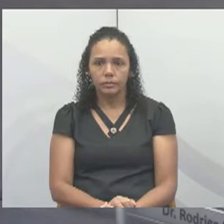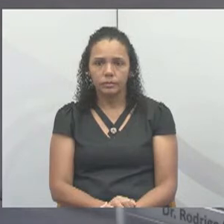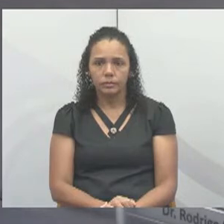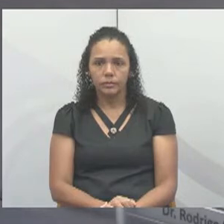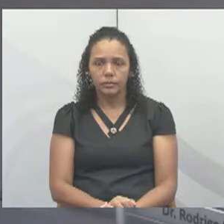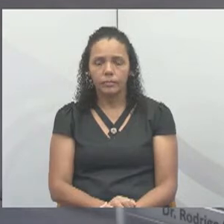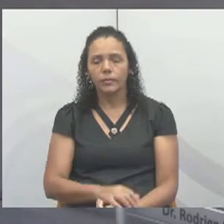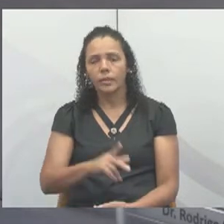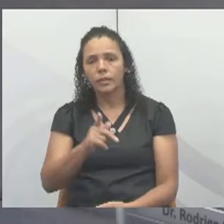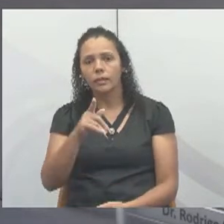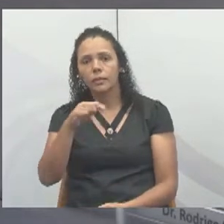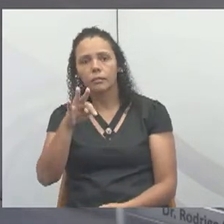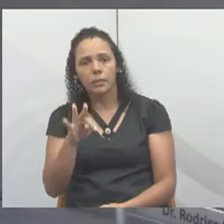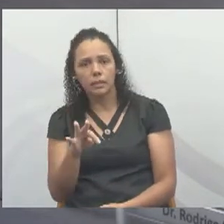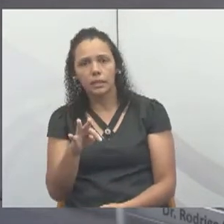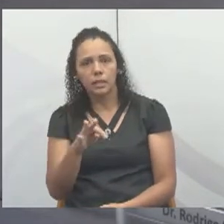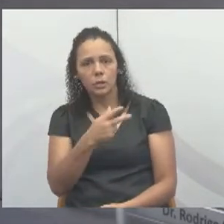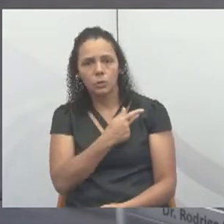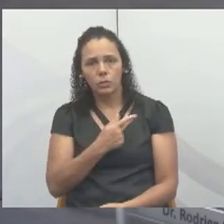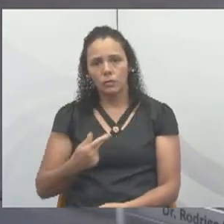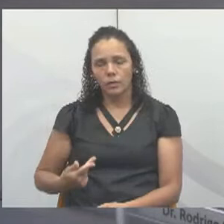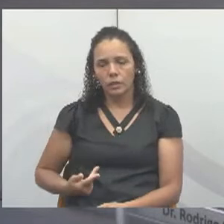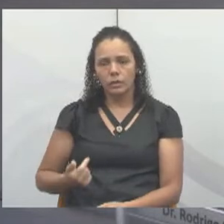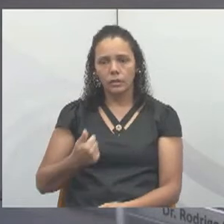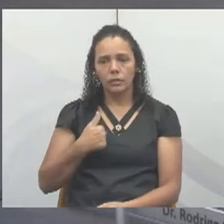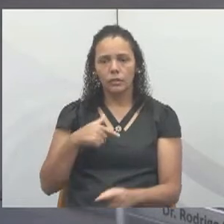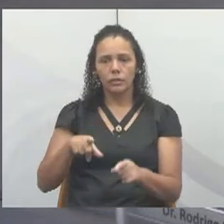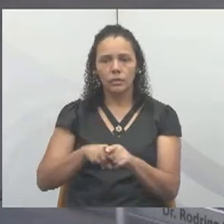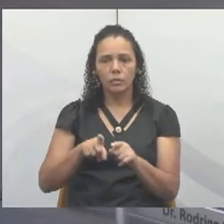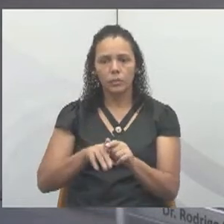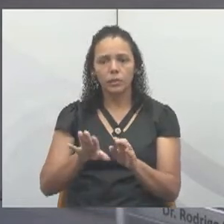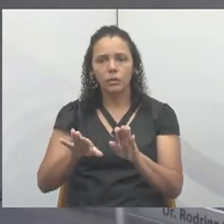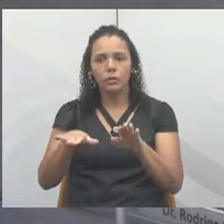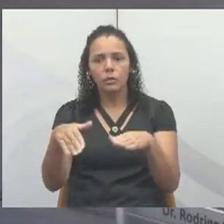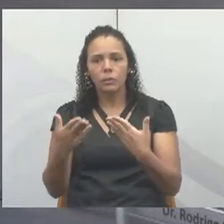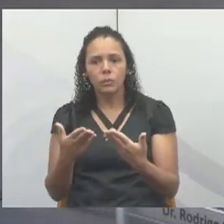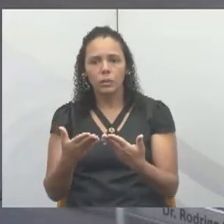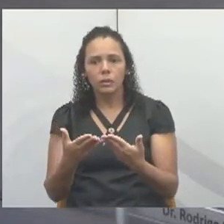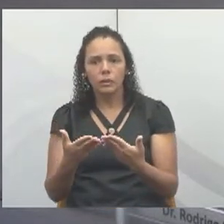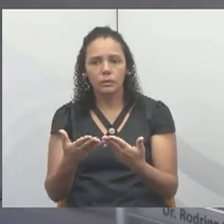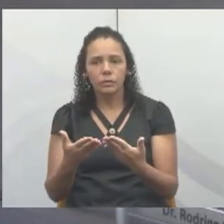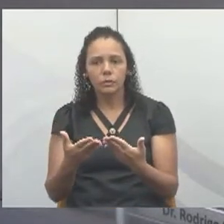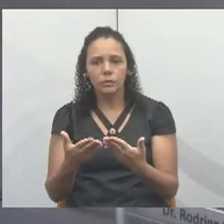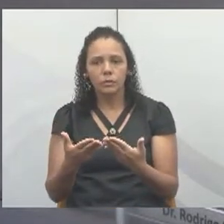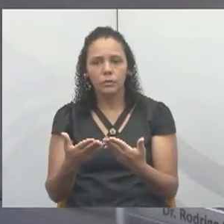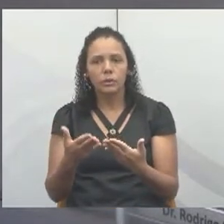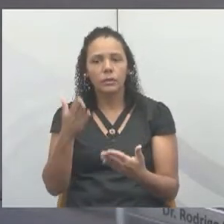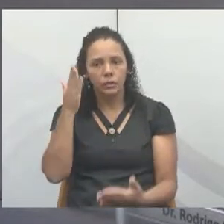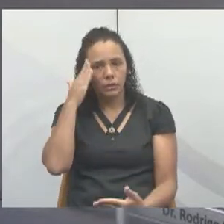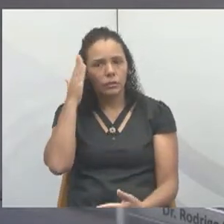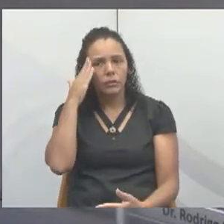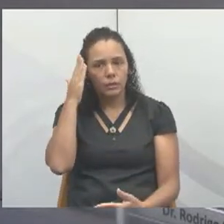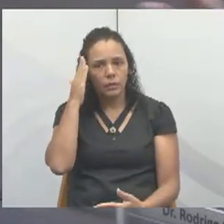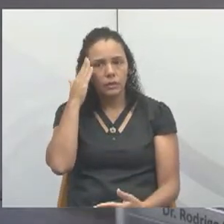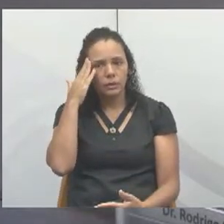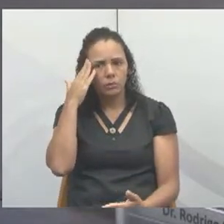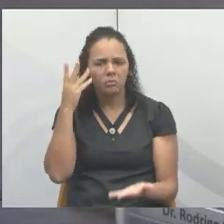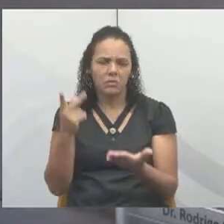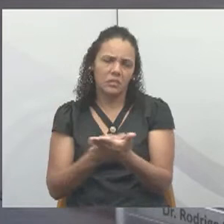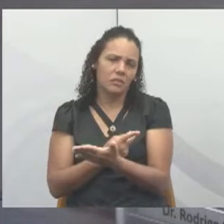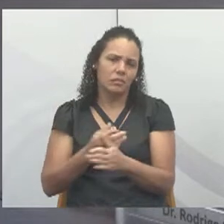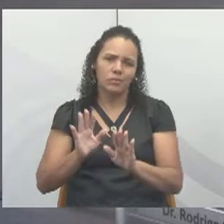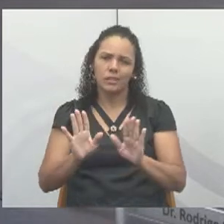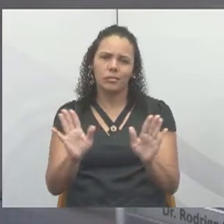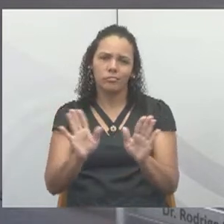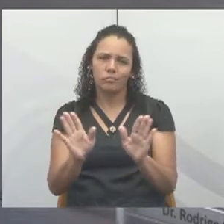tanto pelo PT, na gestão do PT, e para mim, quando você deixa de aportar aquilo que é devido, também eu considero aí como um calote. Não vamos entrar